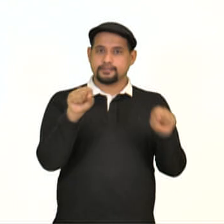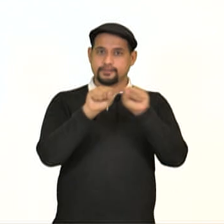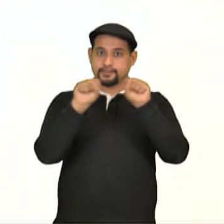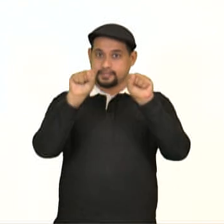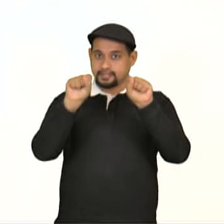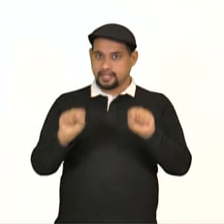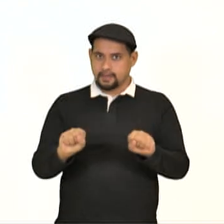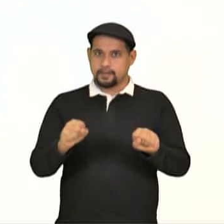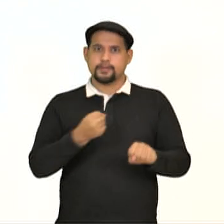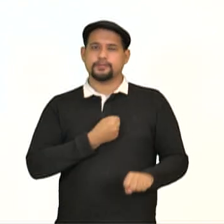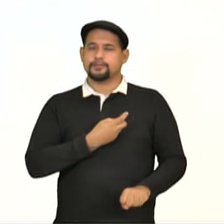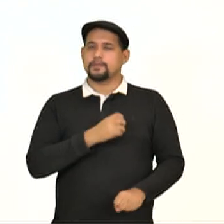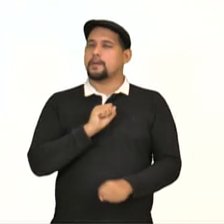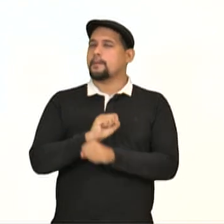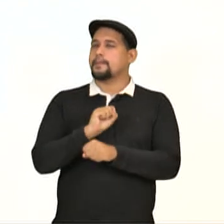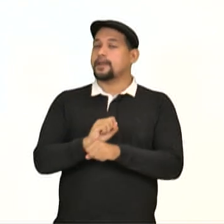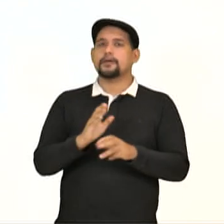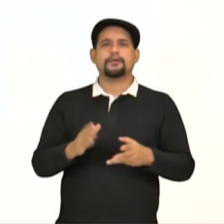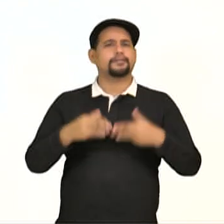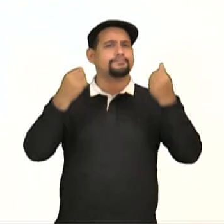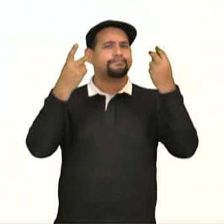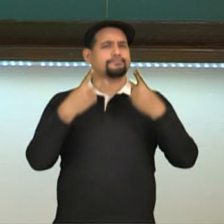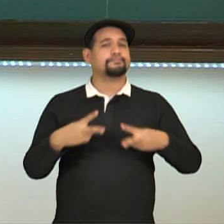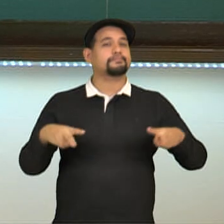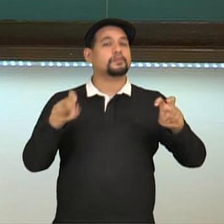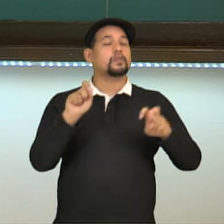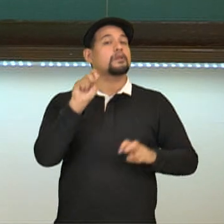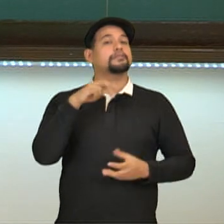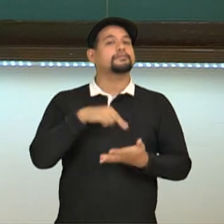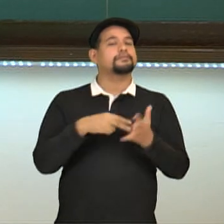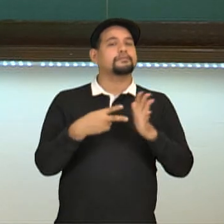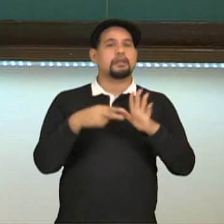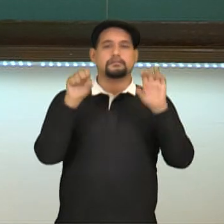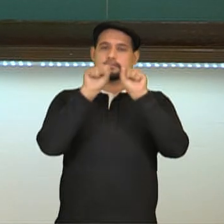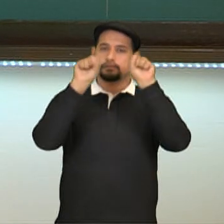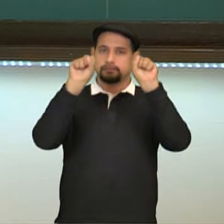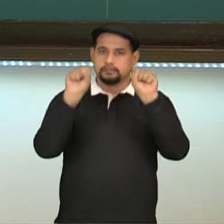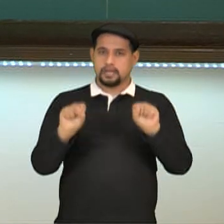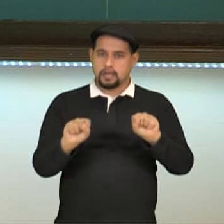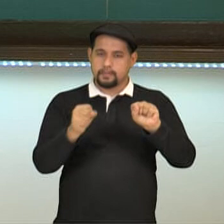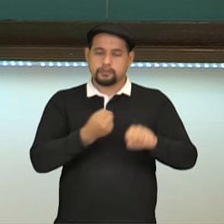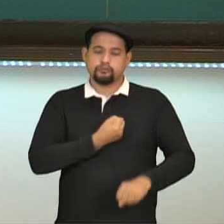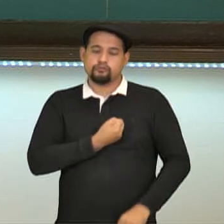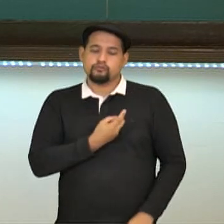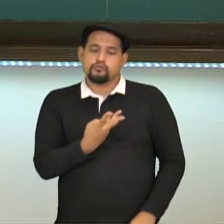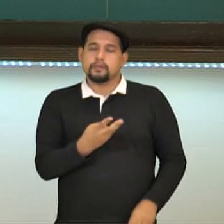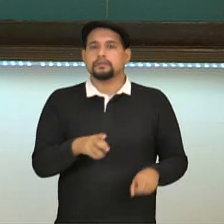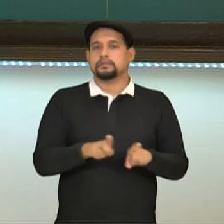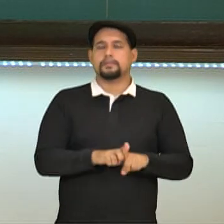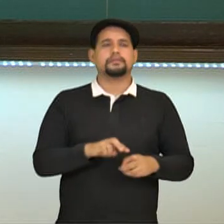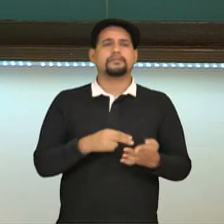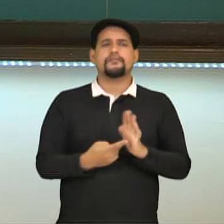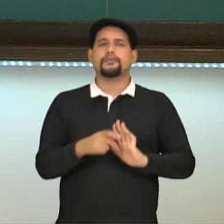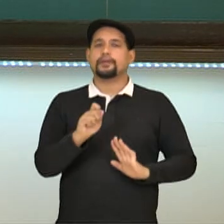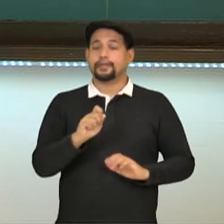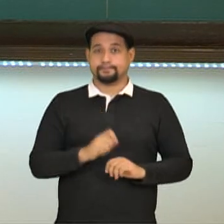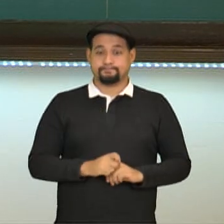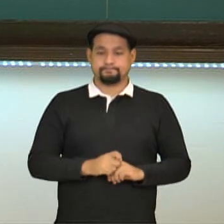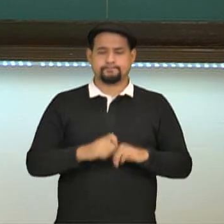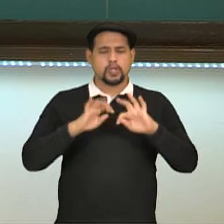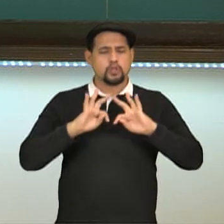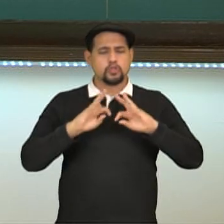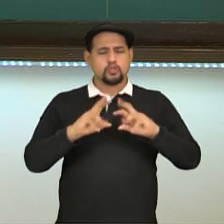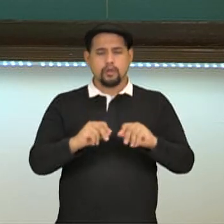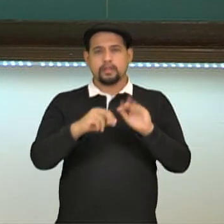numeração? Vamos parar um pouquinho aqui, vamos falar um pouquinho sobre o que é um sistema de numeração. Sistema de numeração são todas